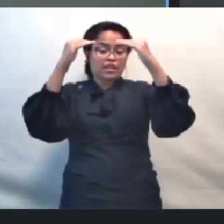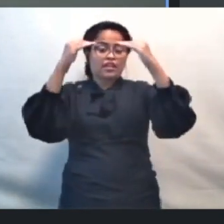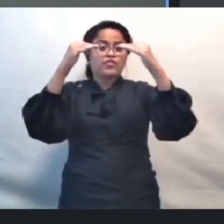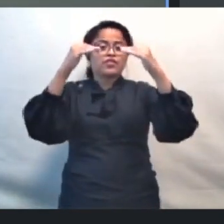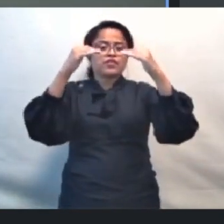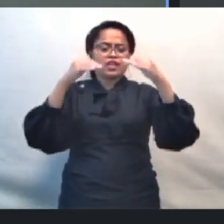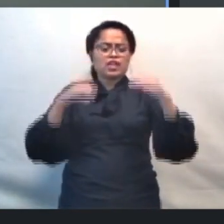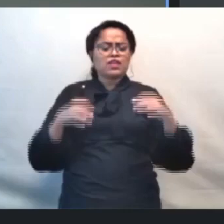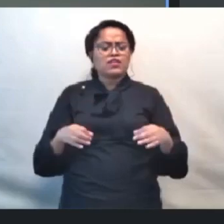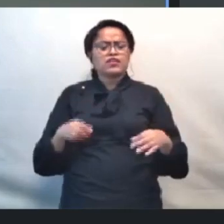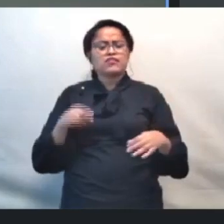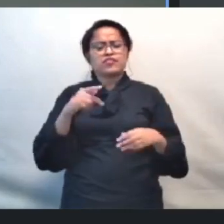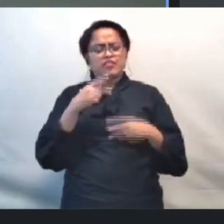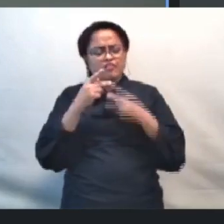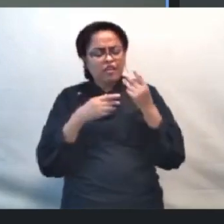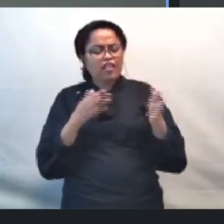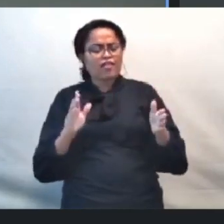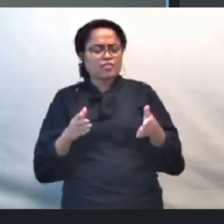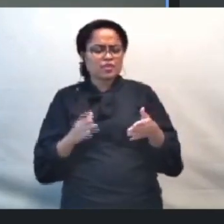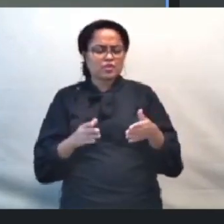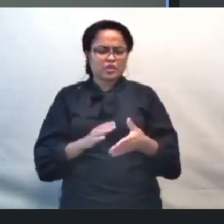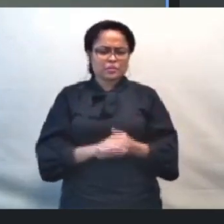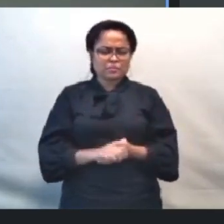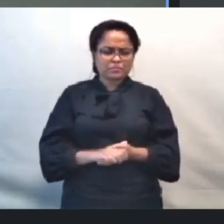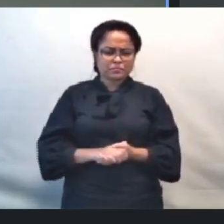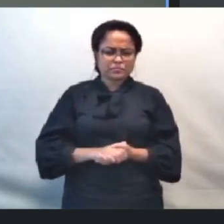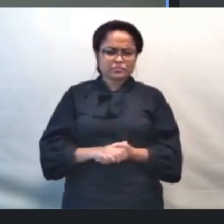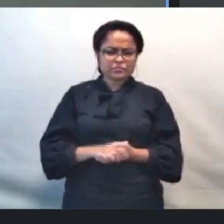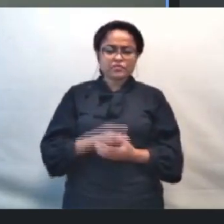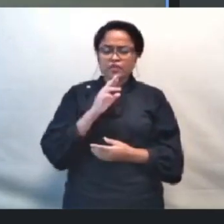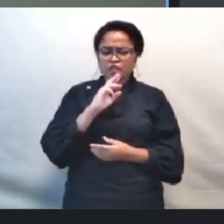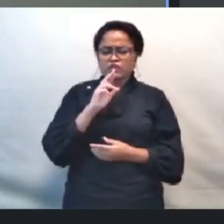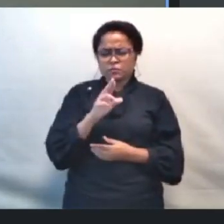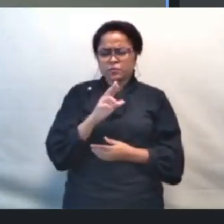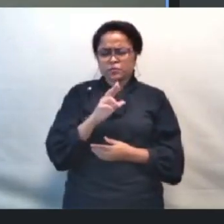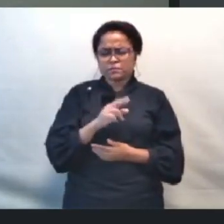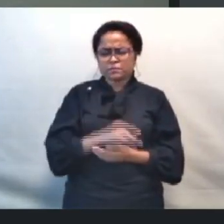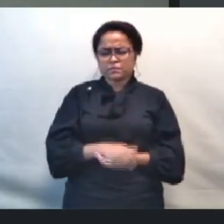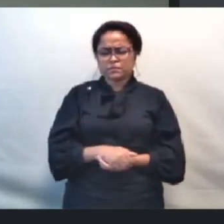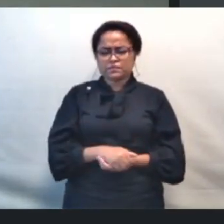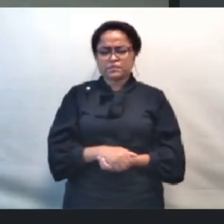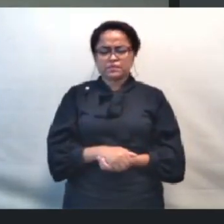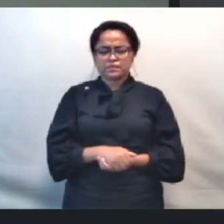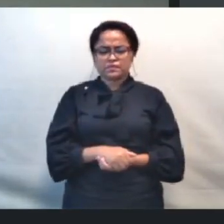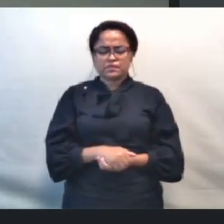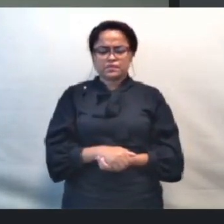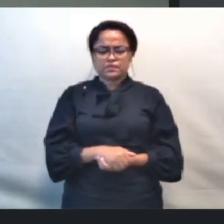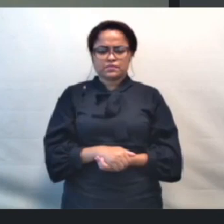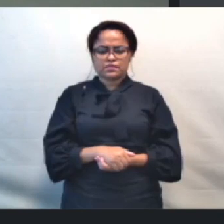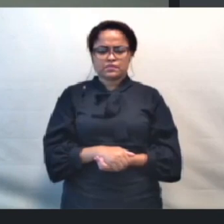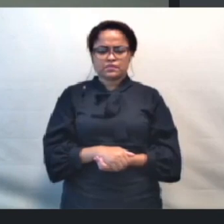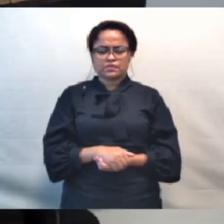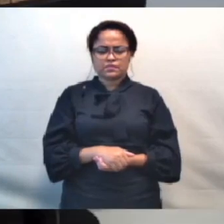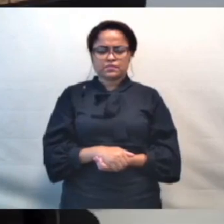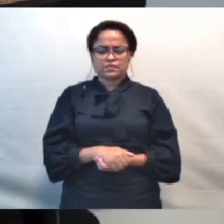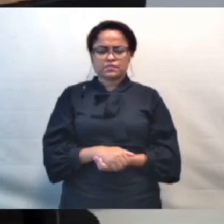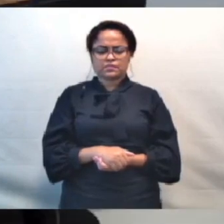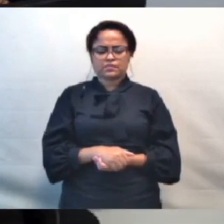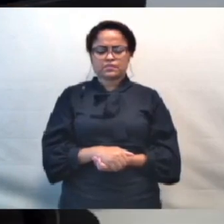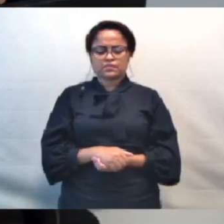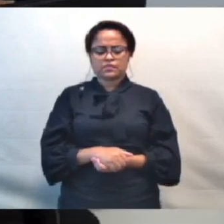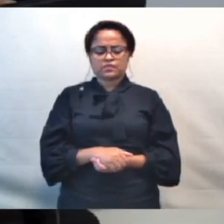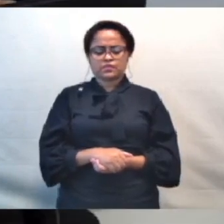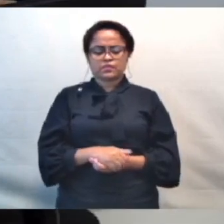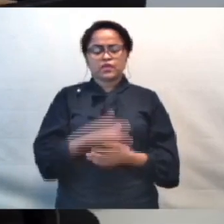números mais detalhados. Respondi o senhor? Bem, secretário, obrigado pela resposta, mas